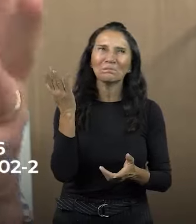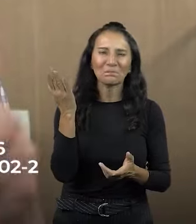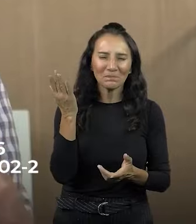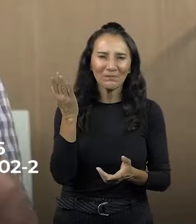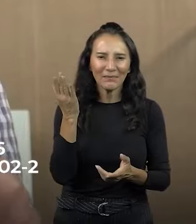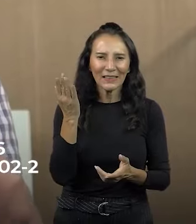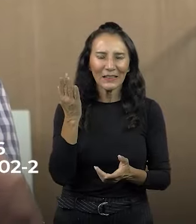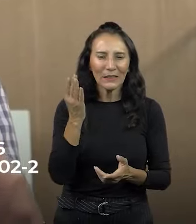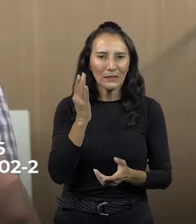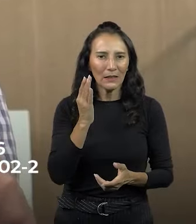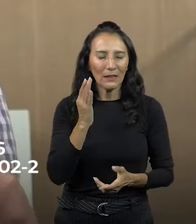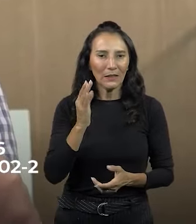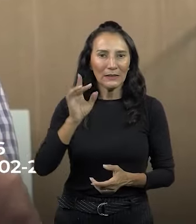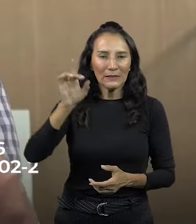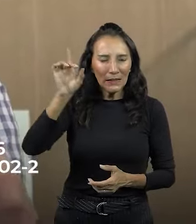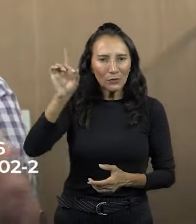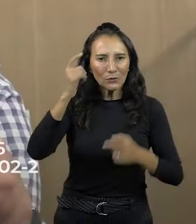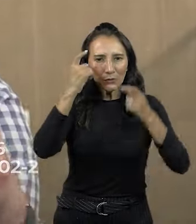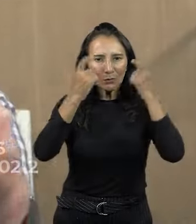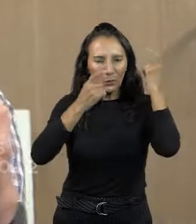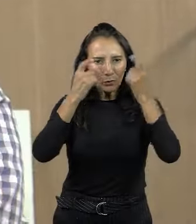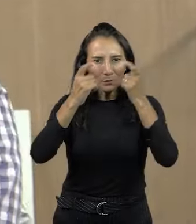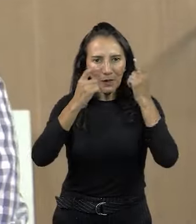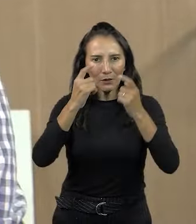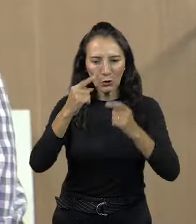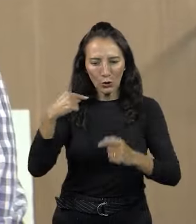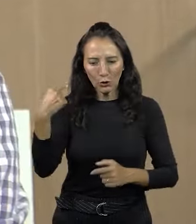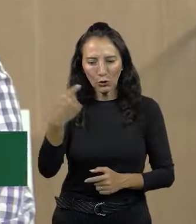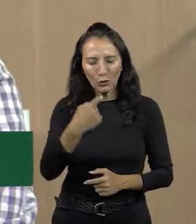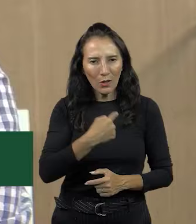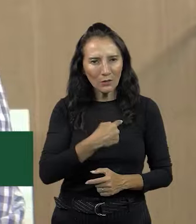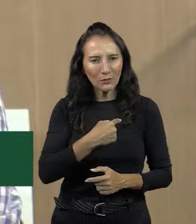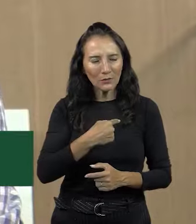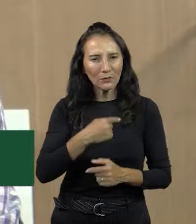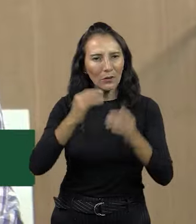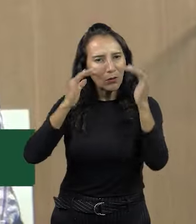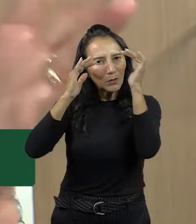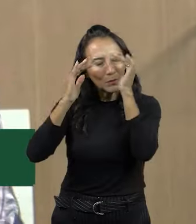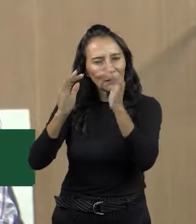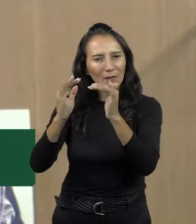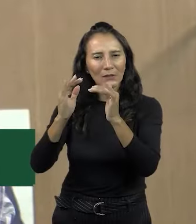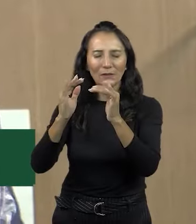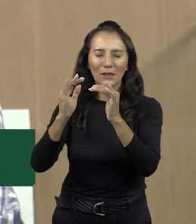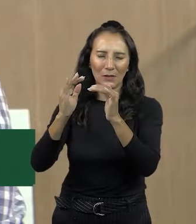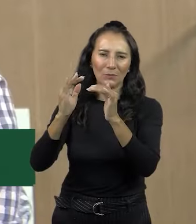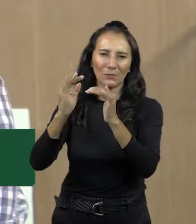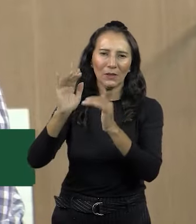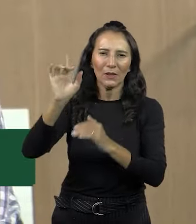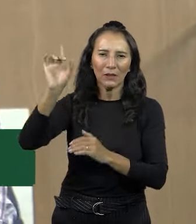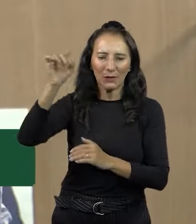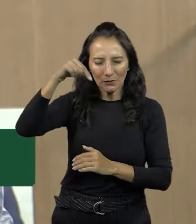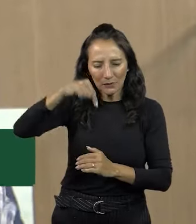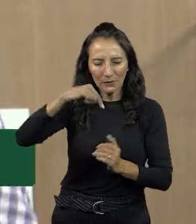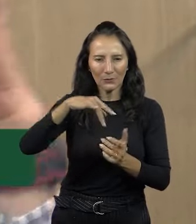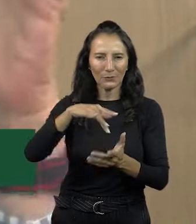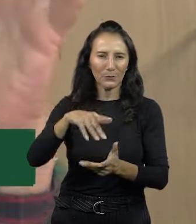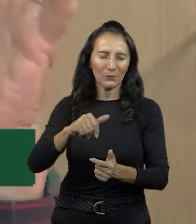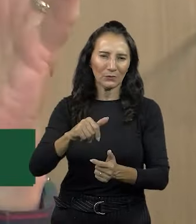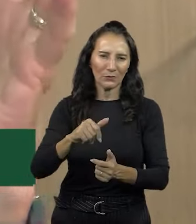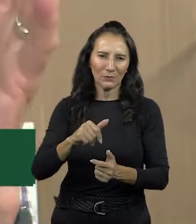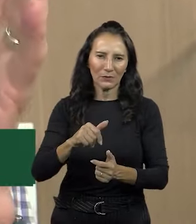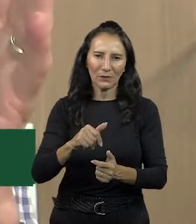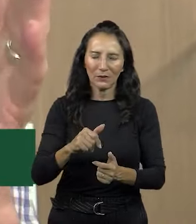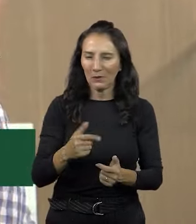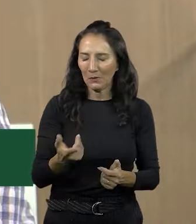o seu desígnio aqui nessa terra por pior que seja um pai por pior que seja uma mãe Ela